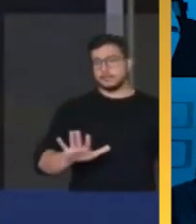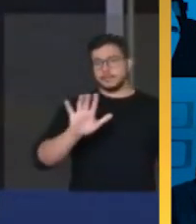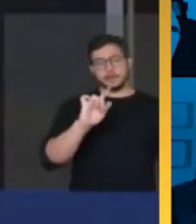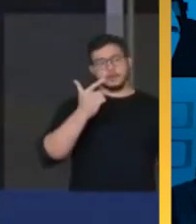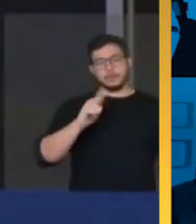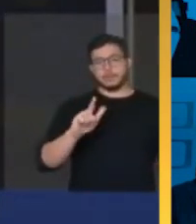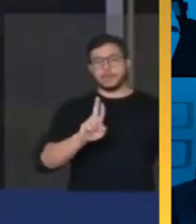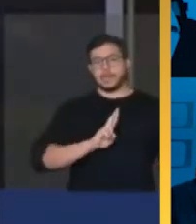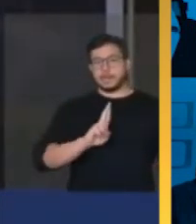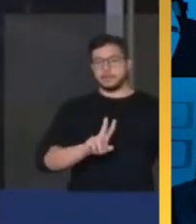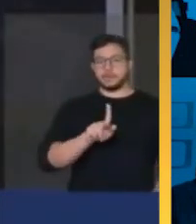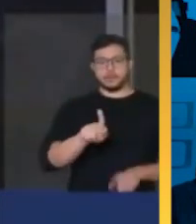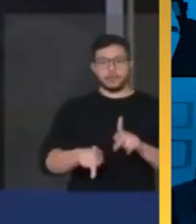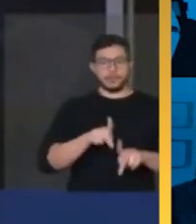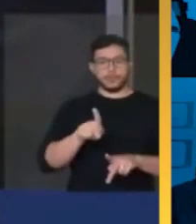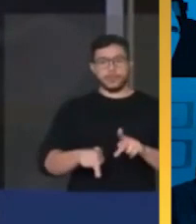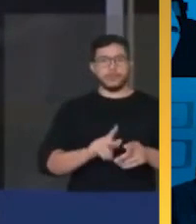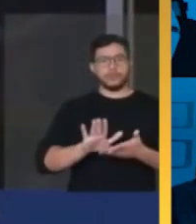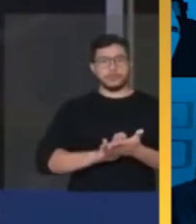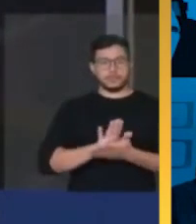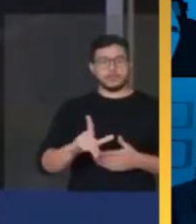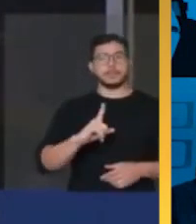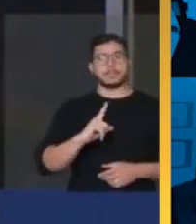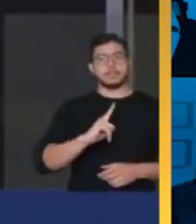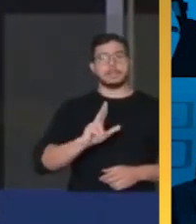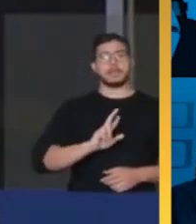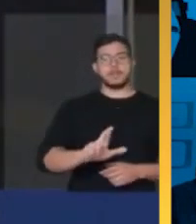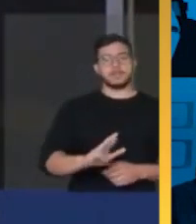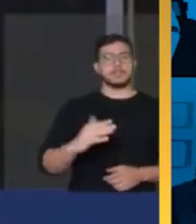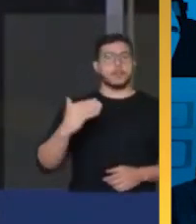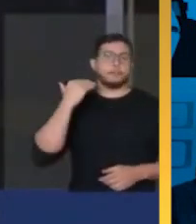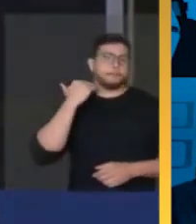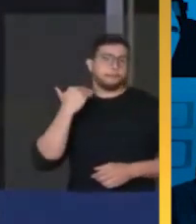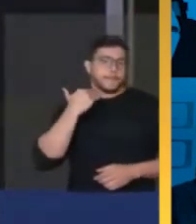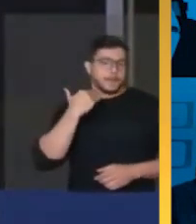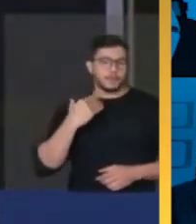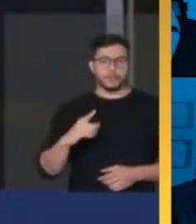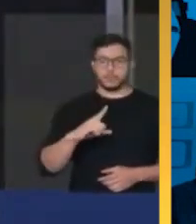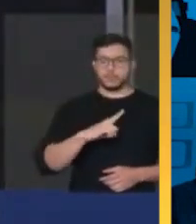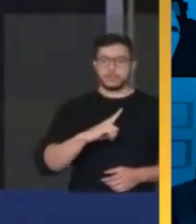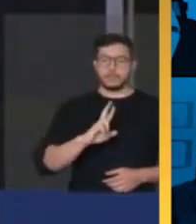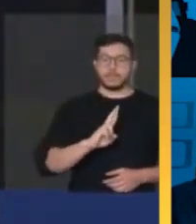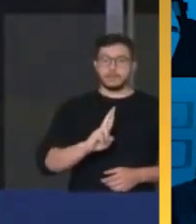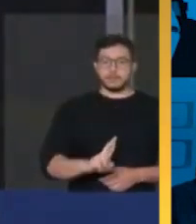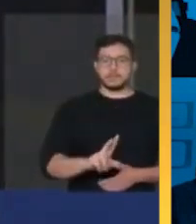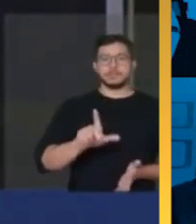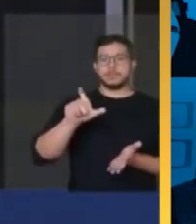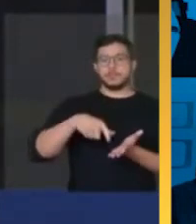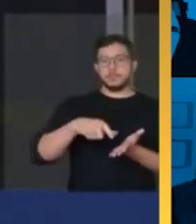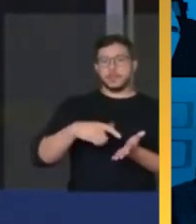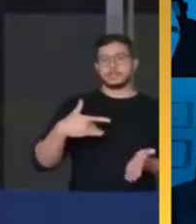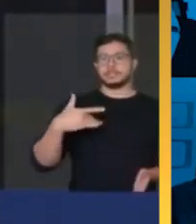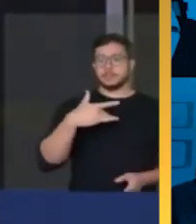povo. Deputados federais que representam os banqueiros, deputados federais que representam os planos de